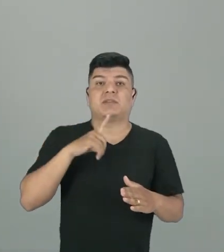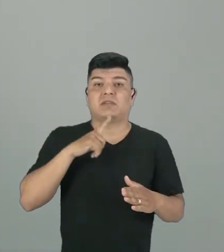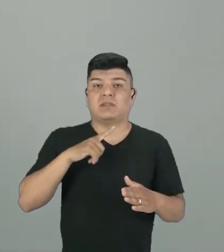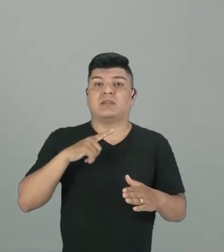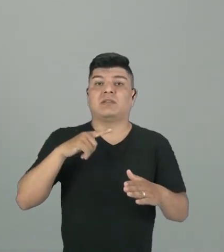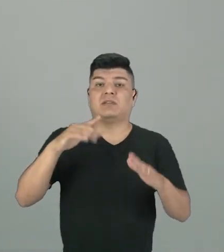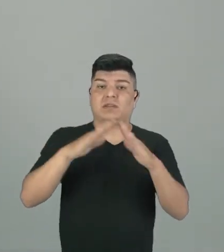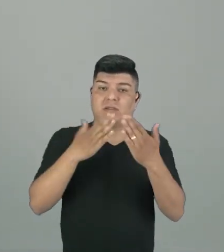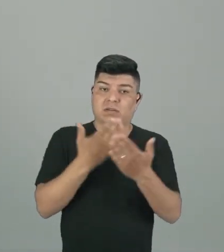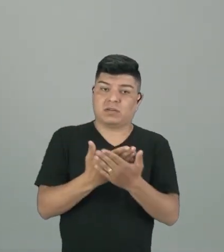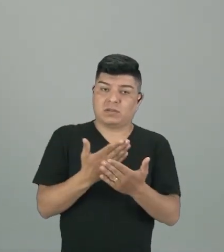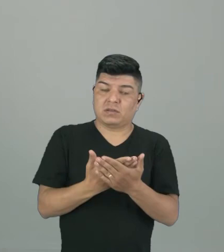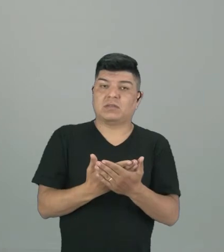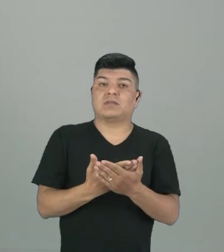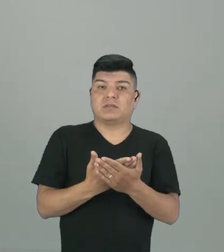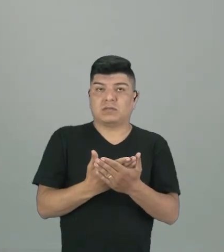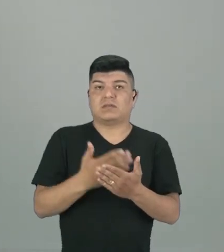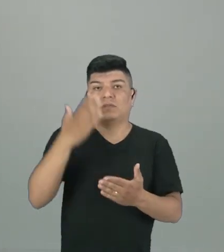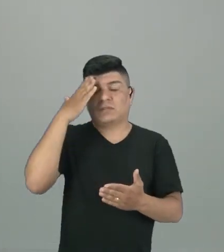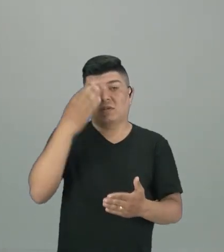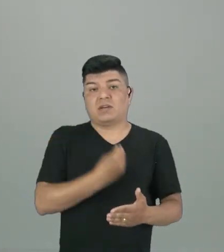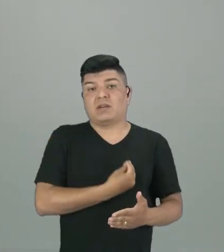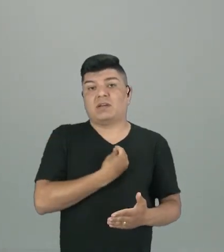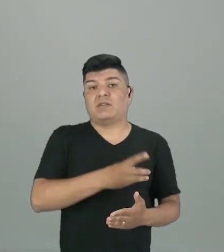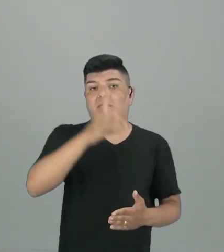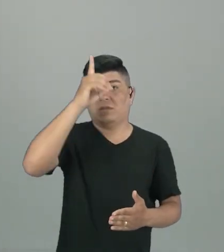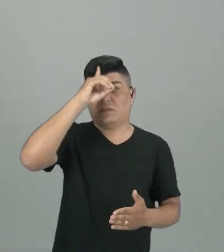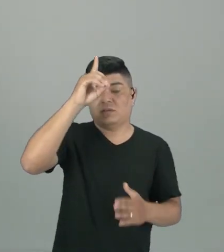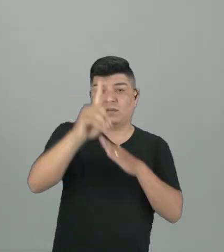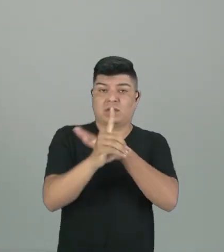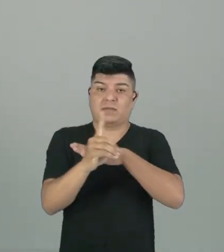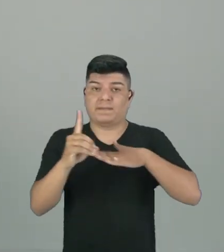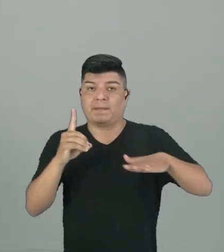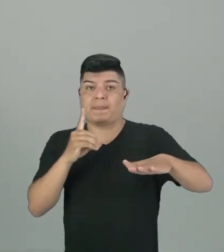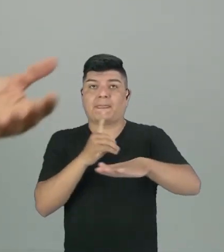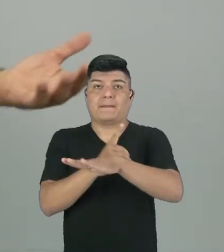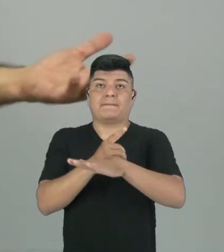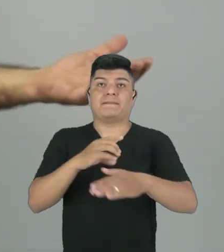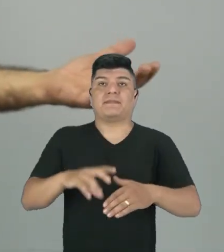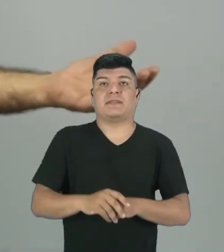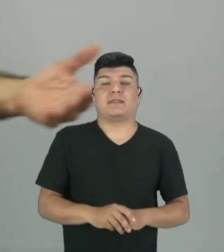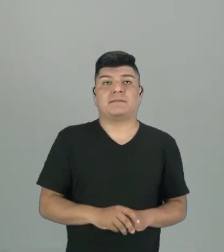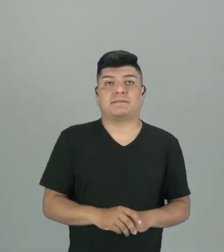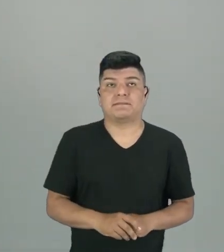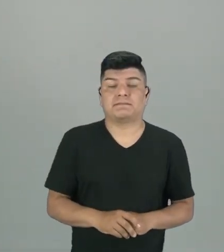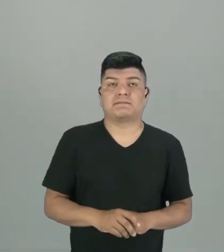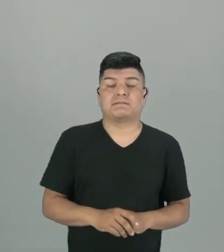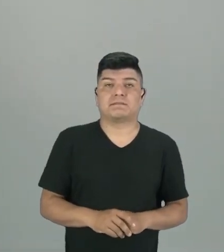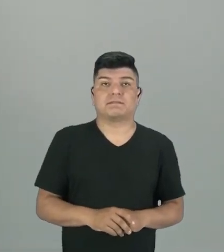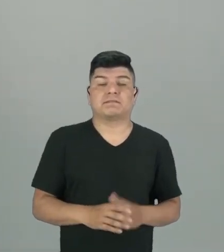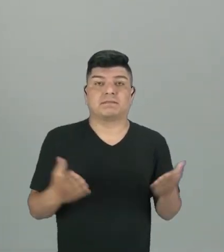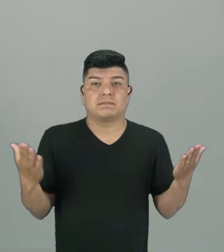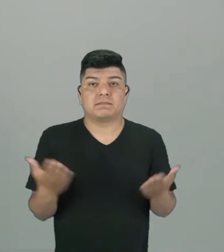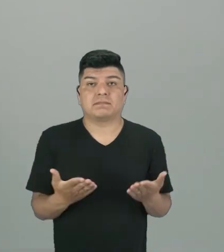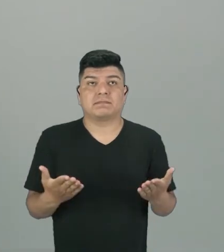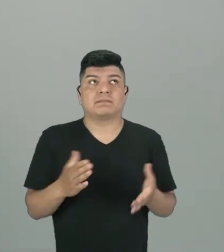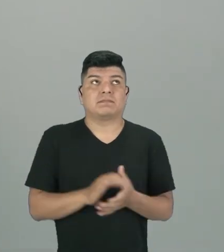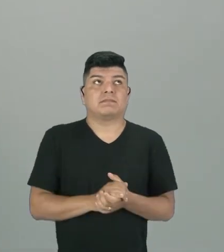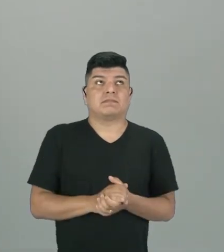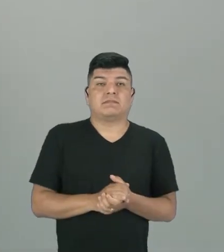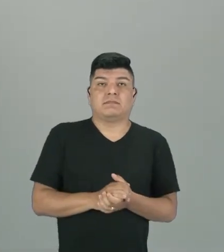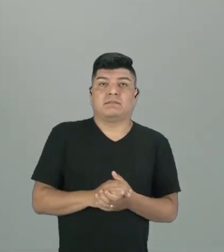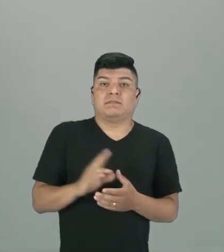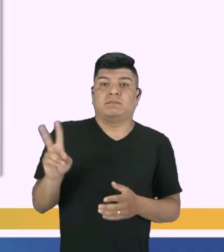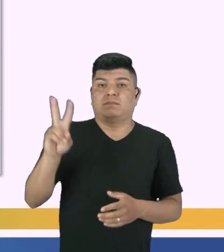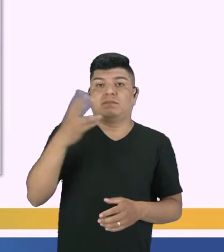escola e vai saber ter tarefas na vida adulta, na sociedade, né? Agora, princípios, ações de